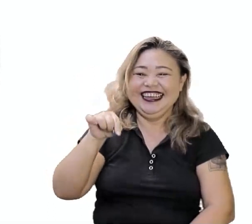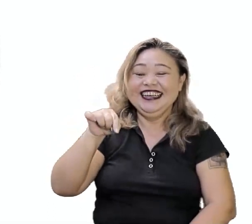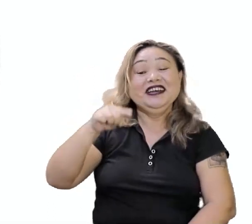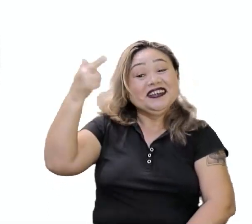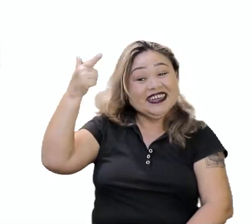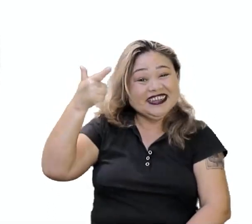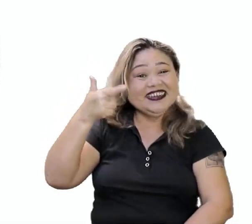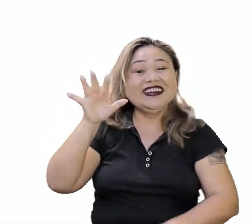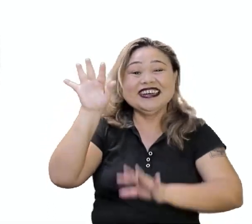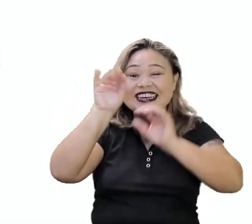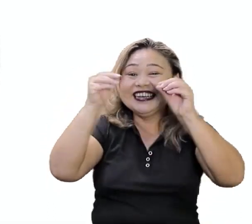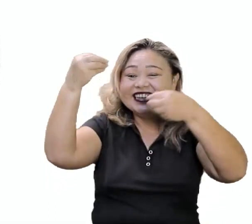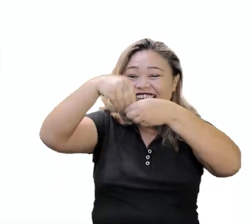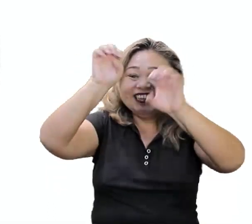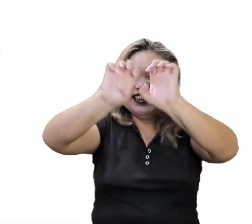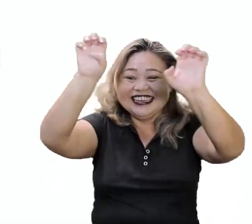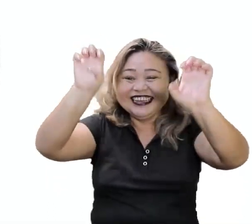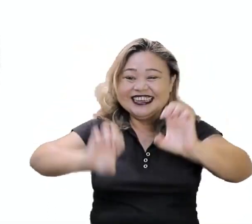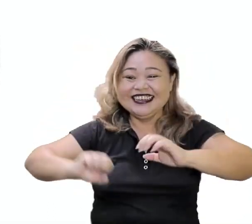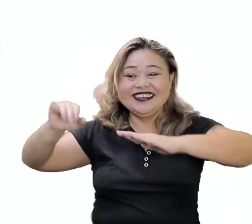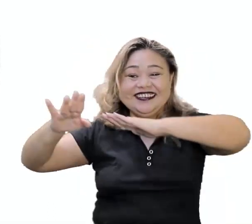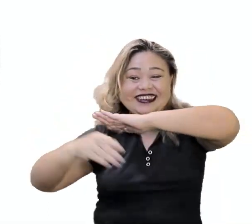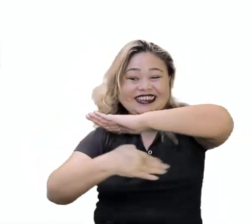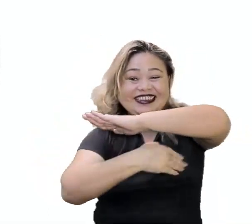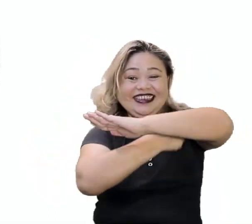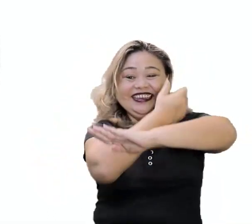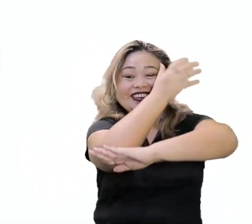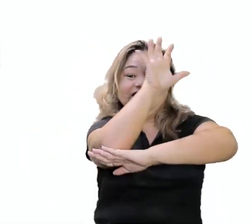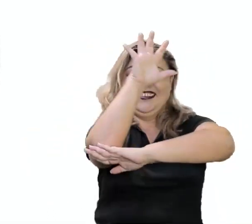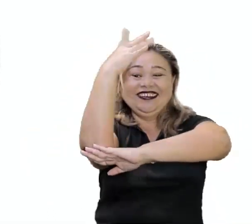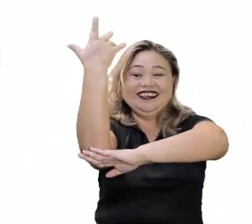Adelina! Vamos de novo. Componentes estruturais de um